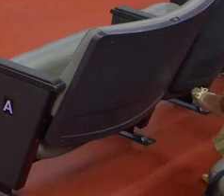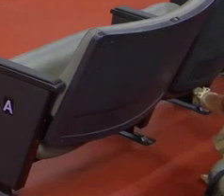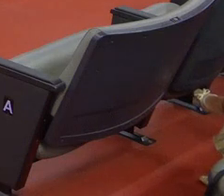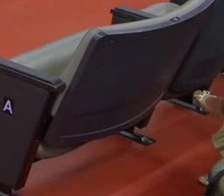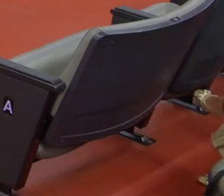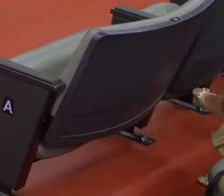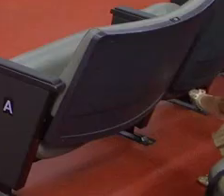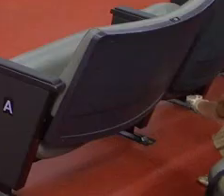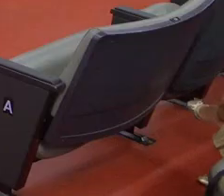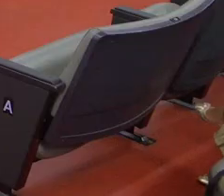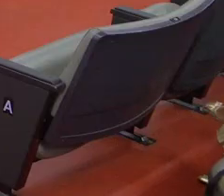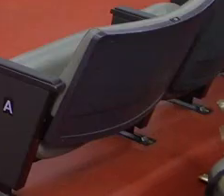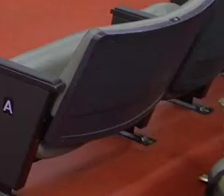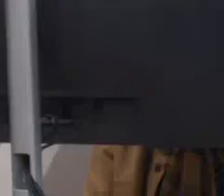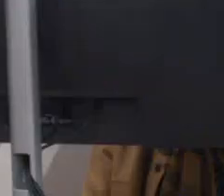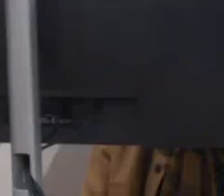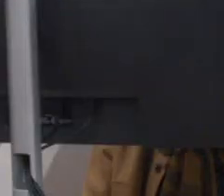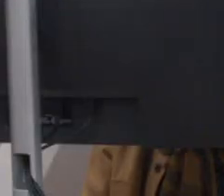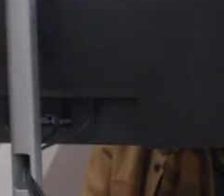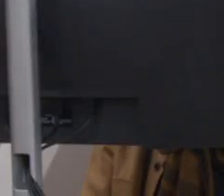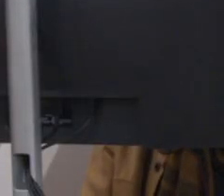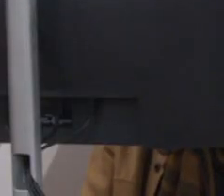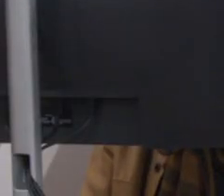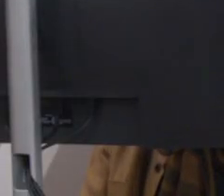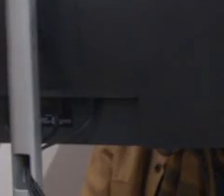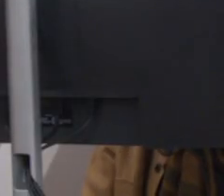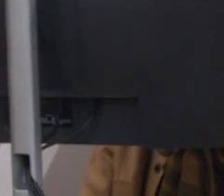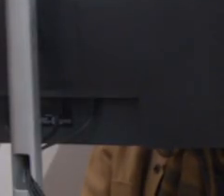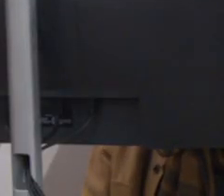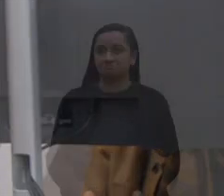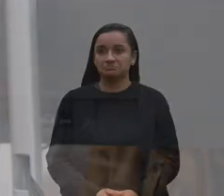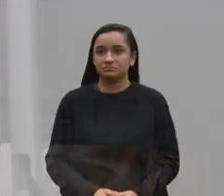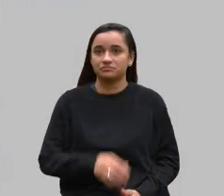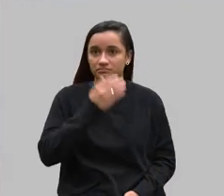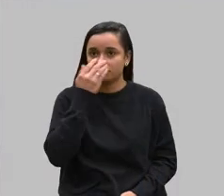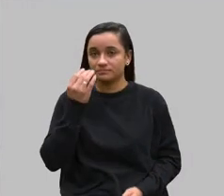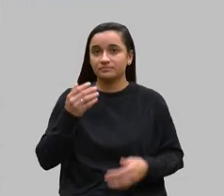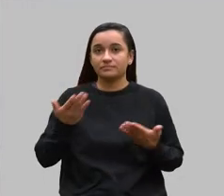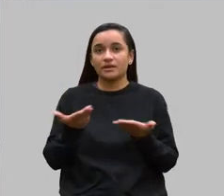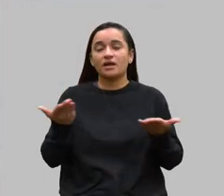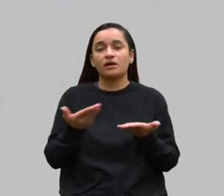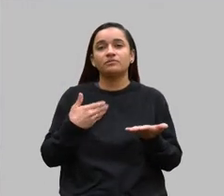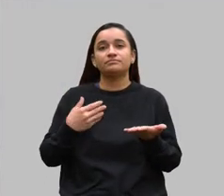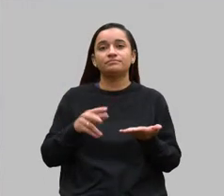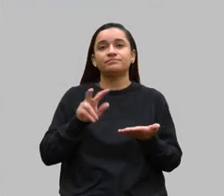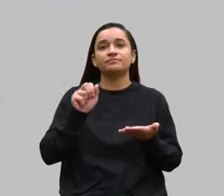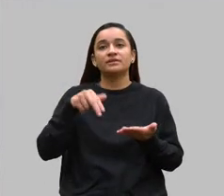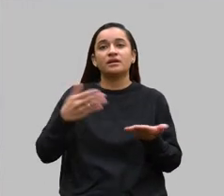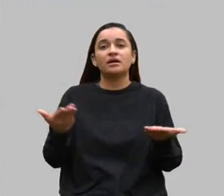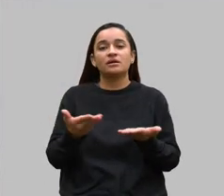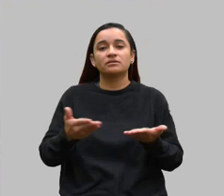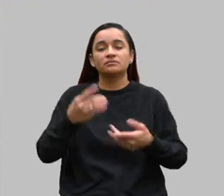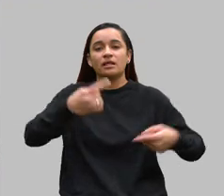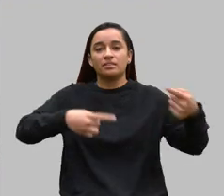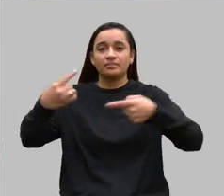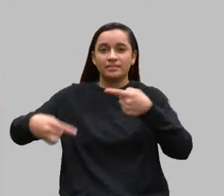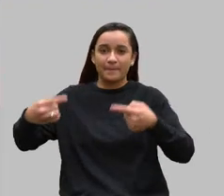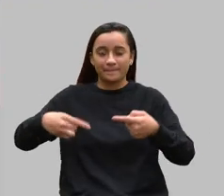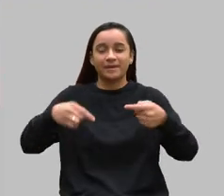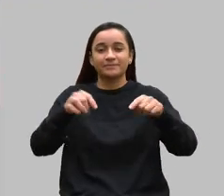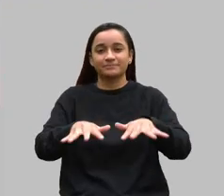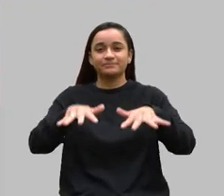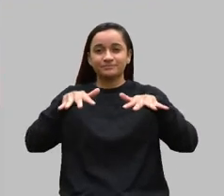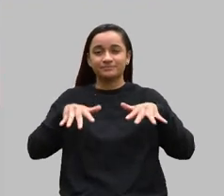assumidos anteriormente pela equipe técnica agradecer e declinar do convite para o debate público que tratará